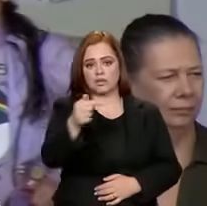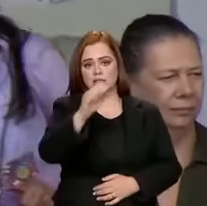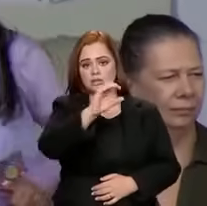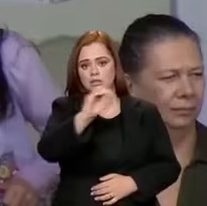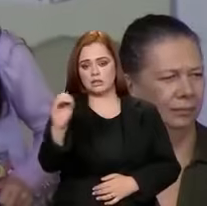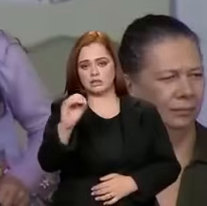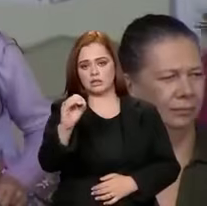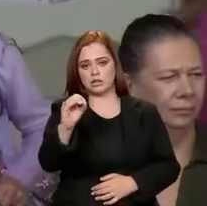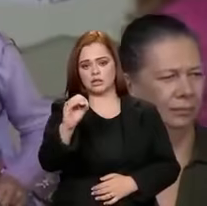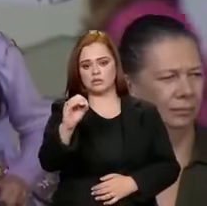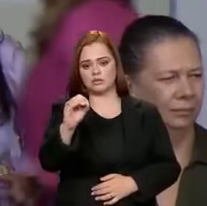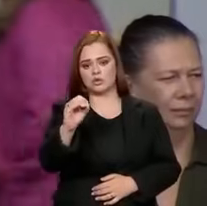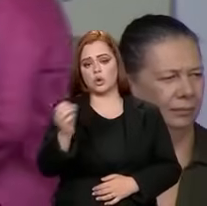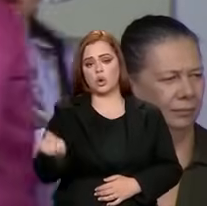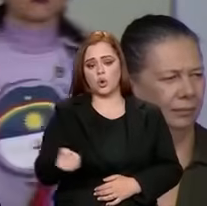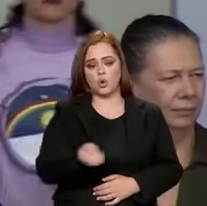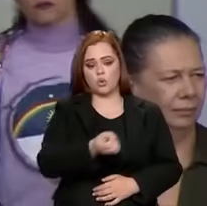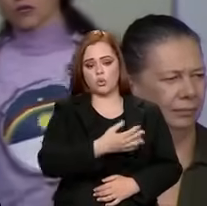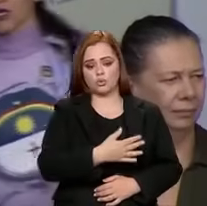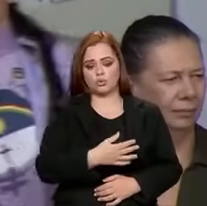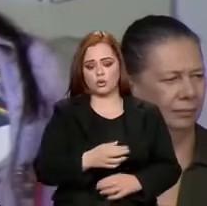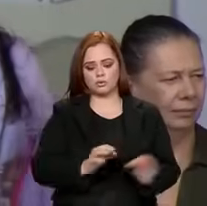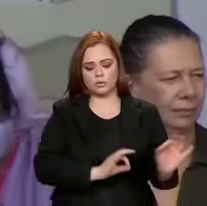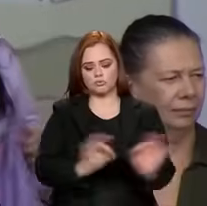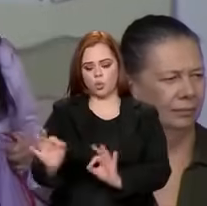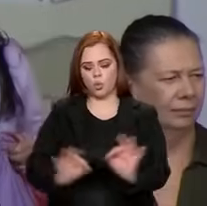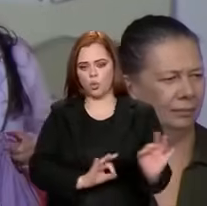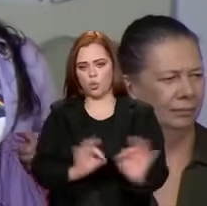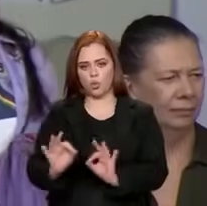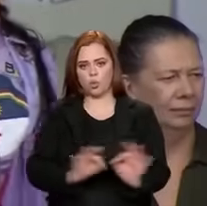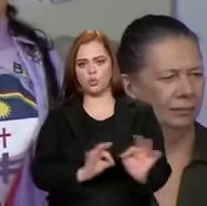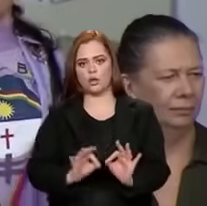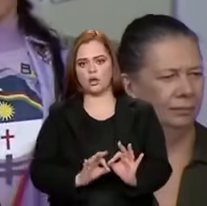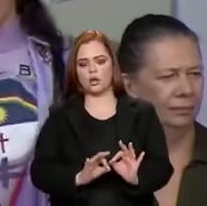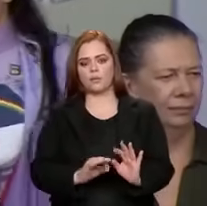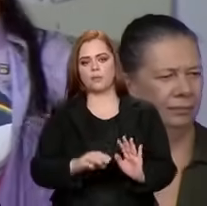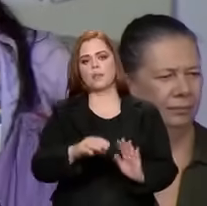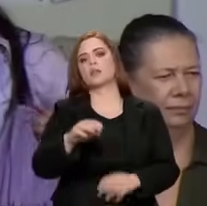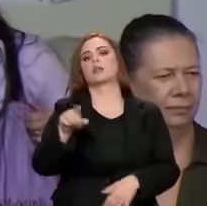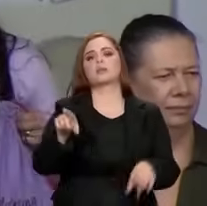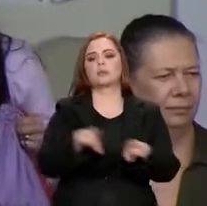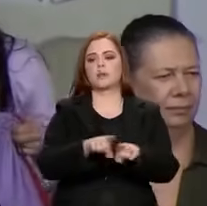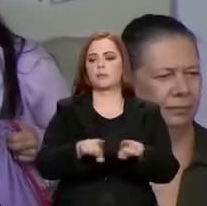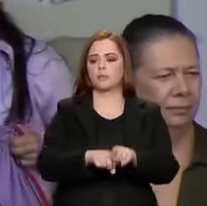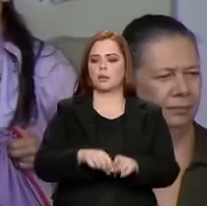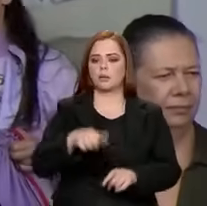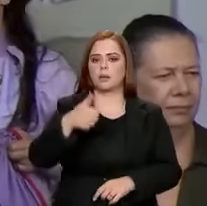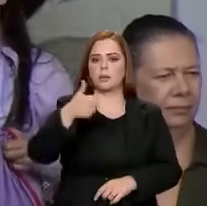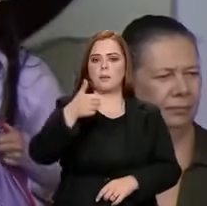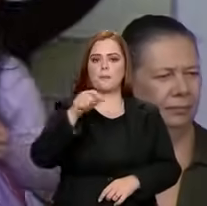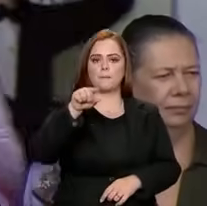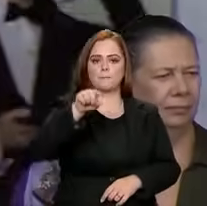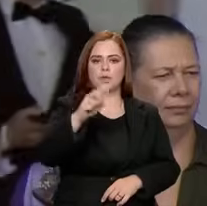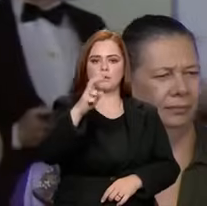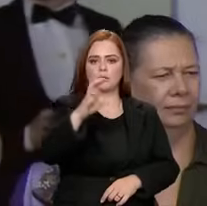5.700 com novos assentamentos e 1.500 de crédito fundiário para o